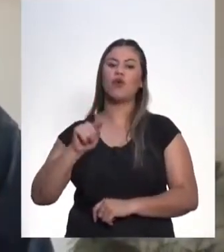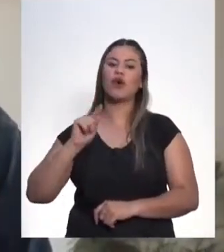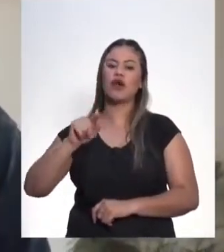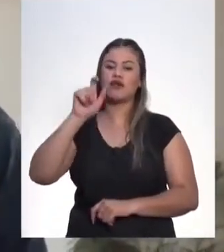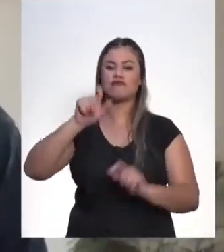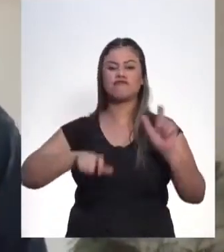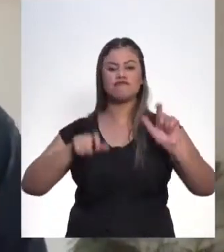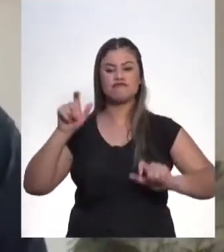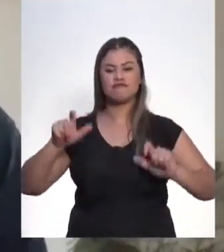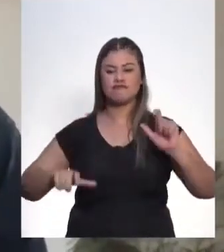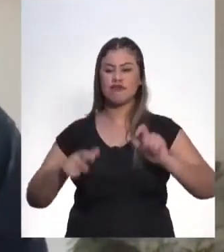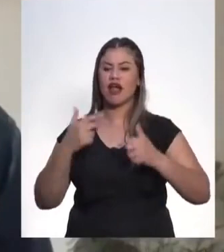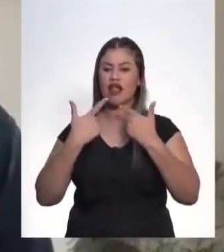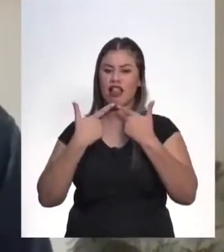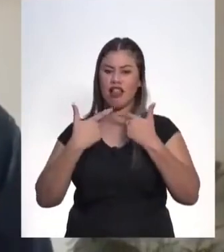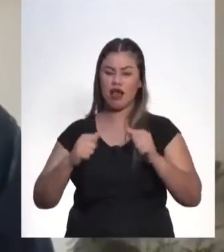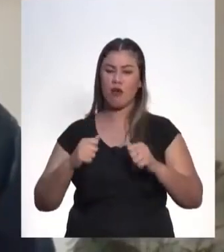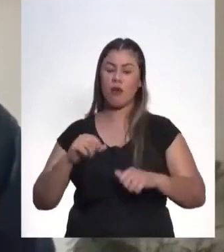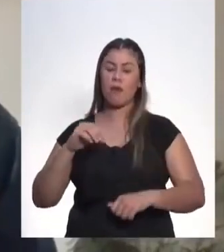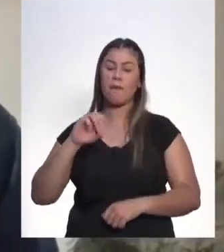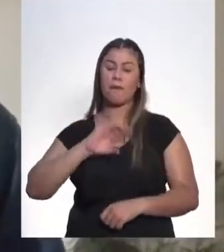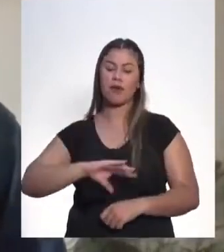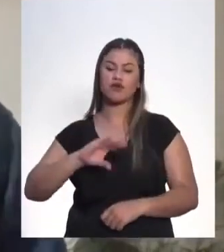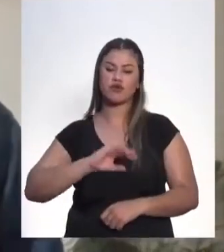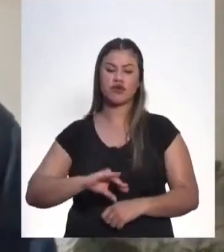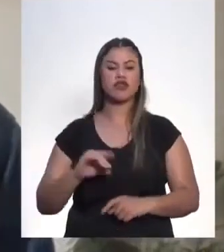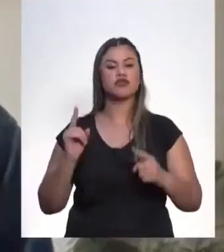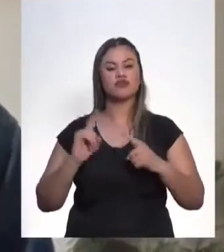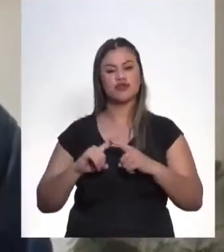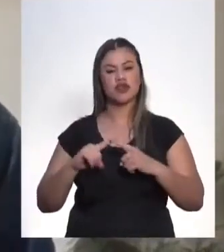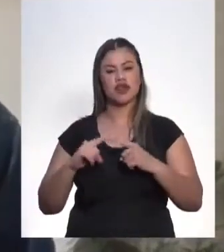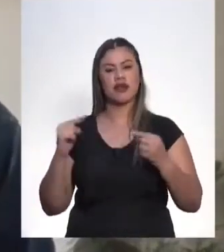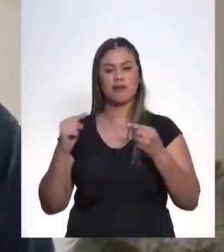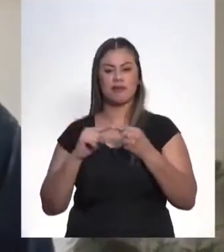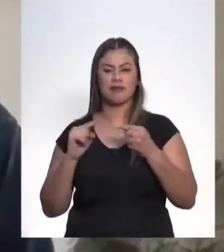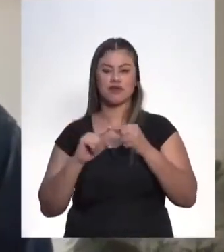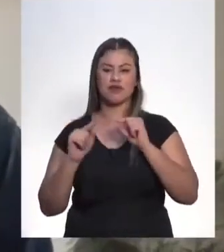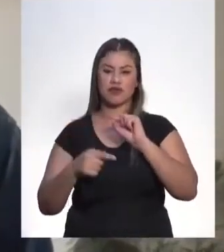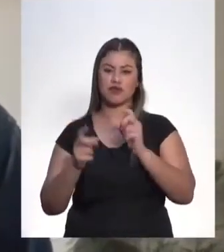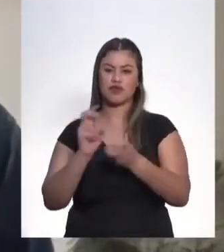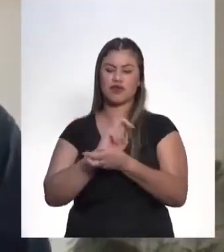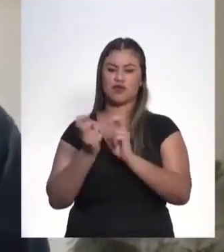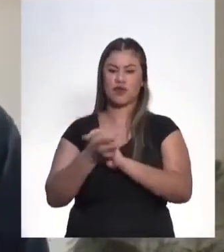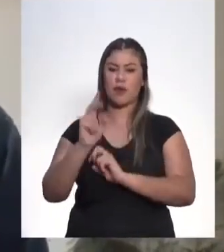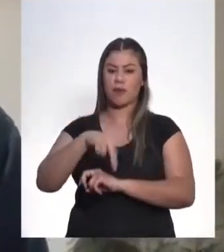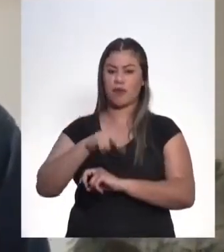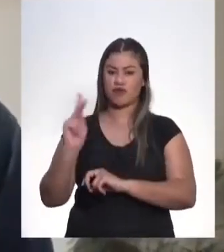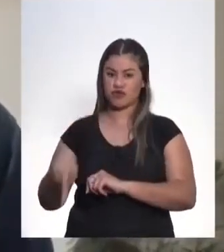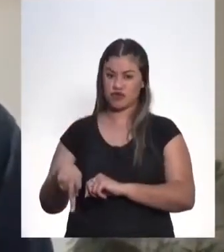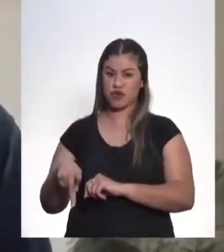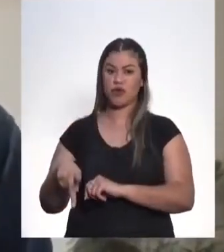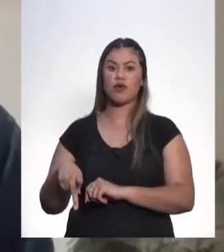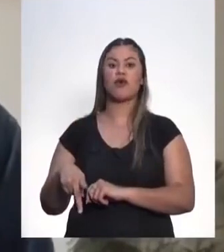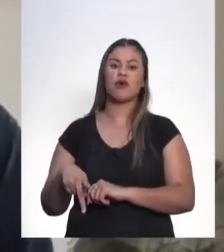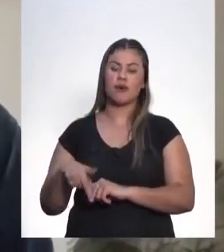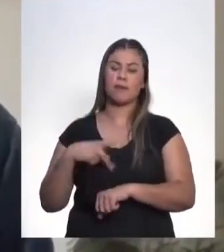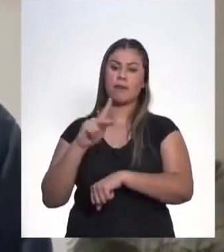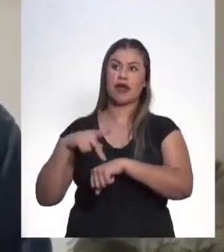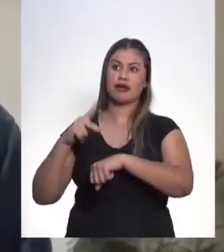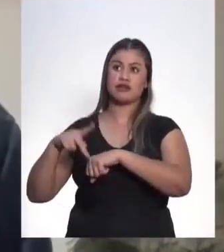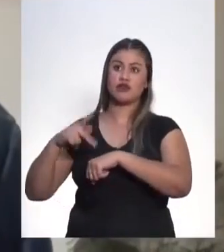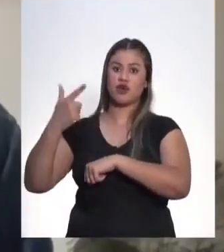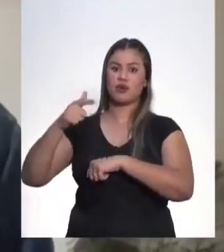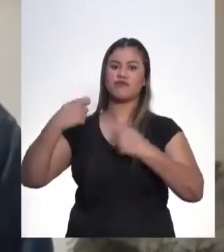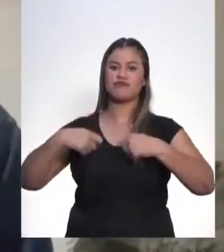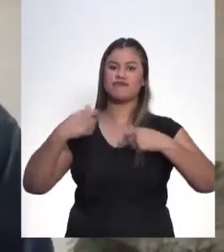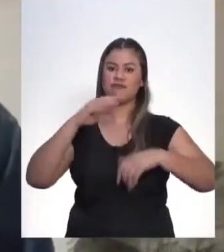o nosso idioma português, porque um dos quesitos para ser um professor de capoeira em outros países é que se fale